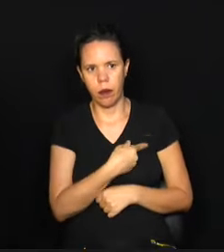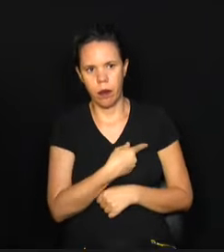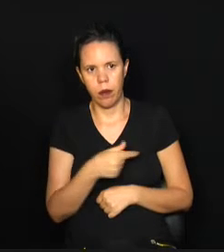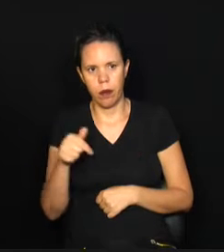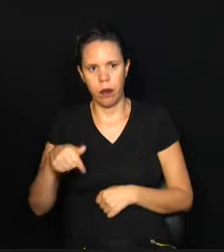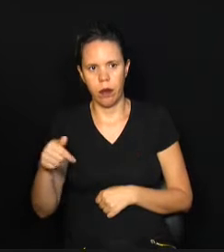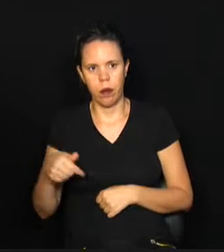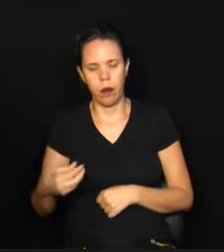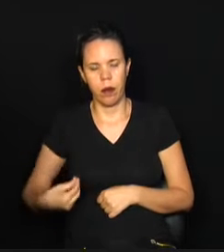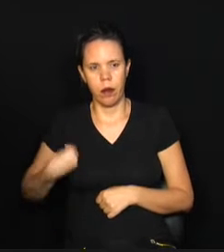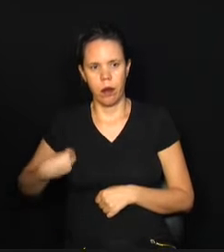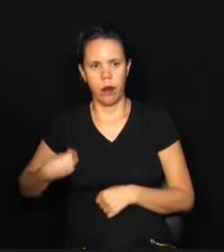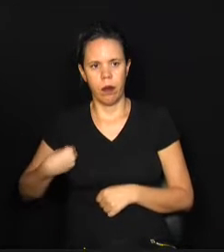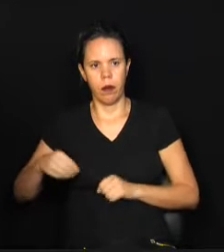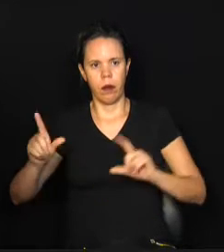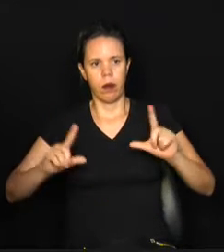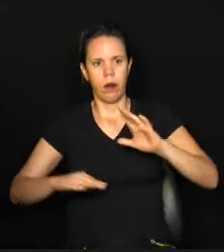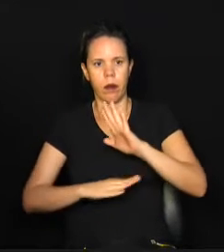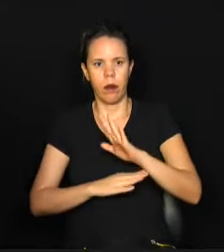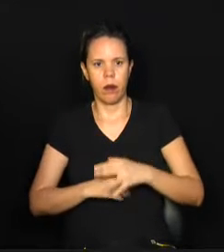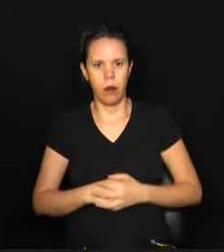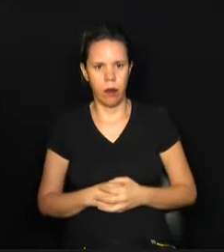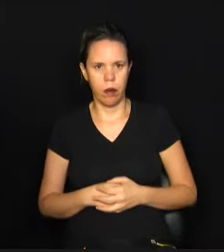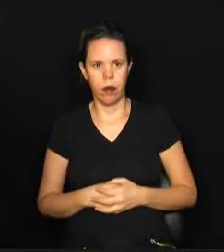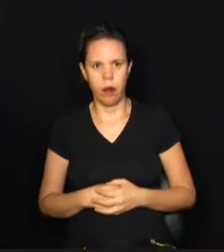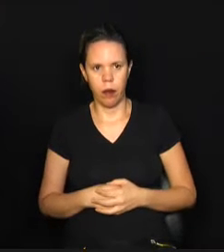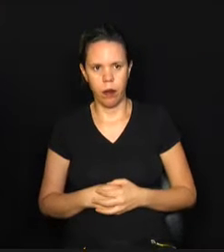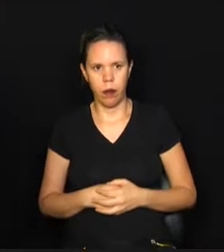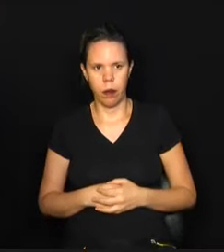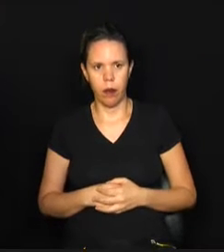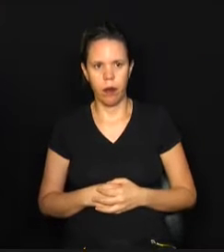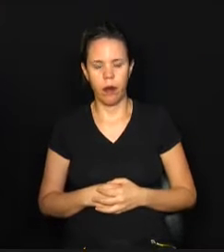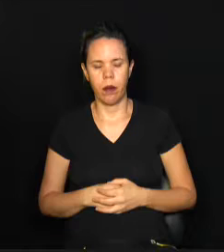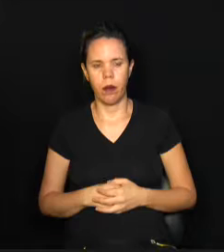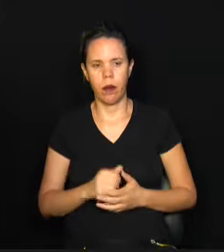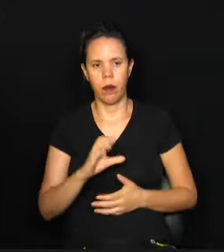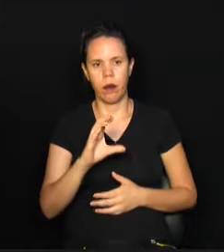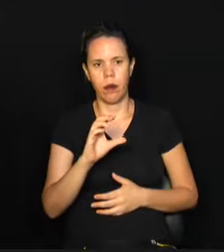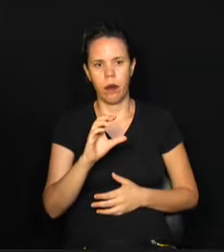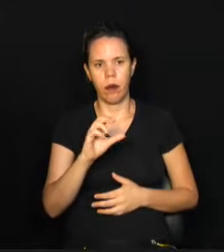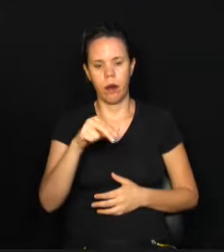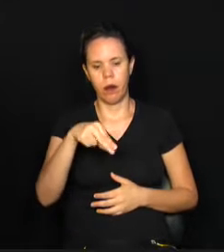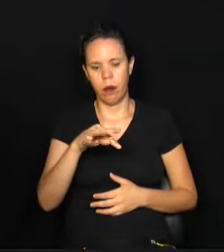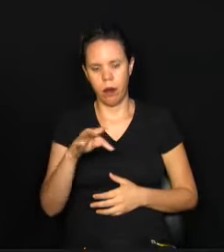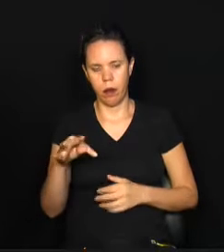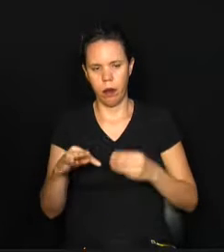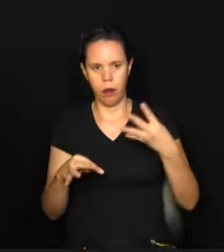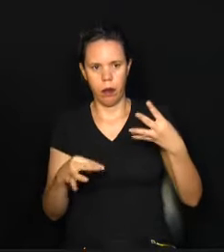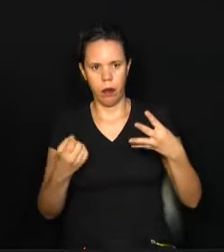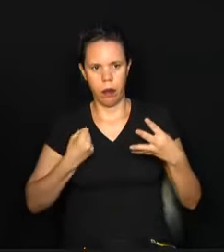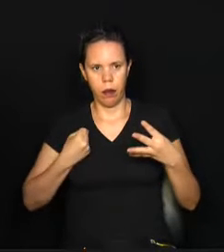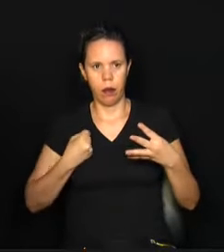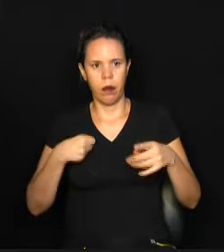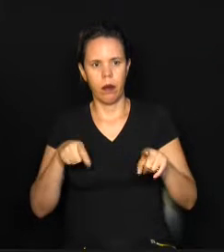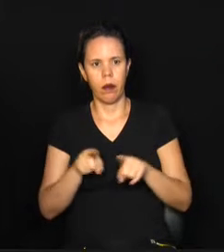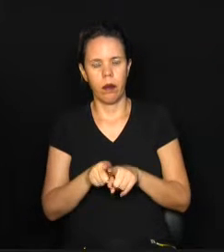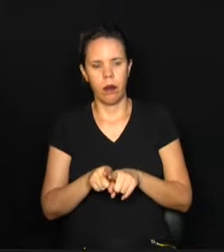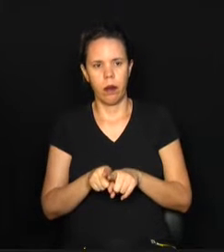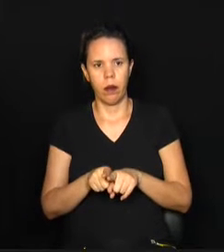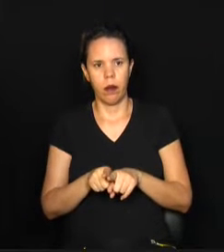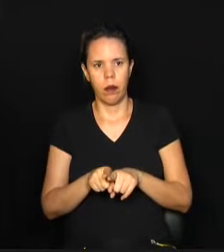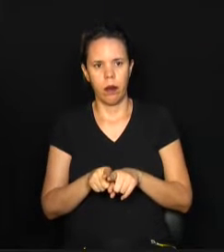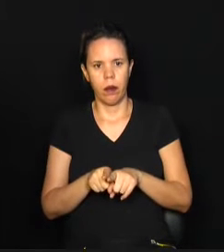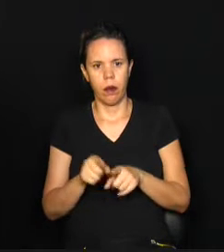estamos ao vivo pela TV Câmara, pelo canal 4 da NET, também pelo sinal